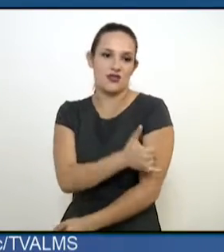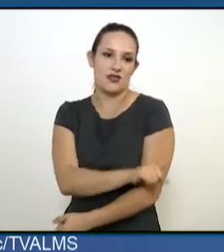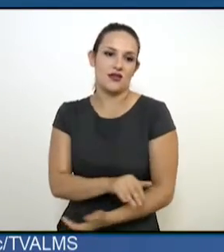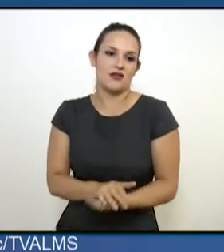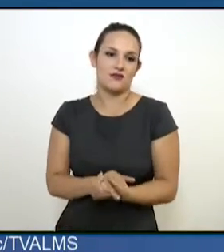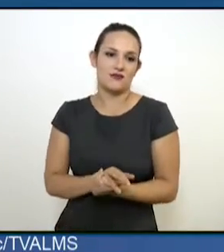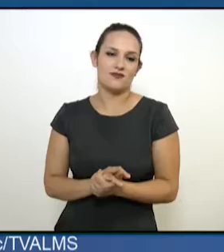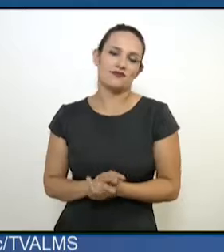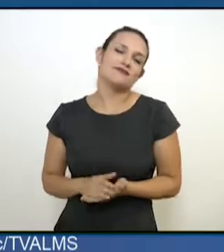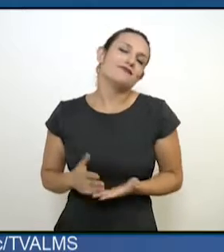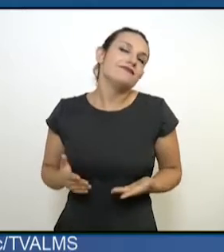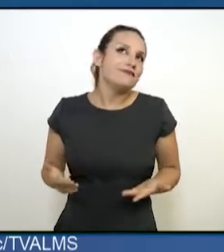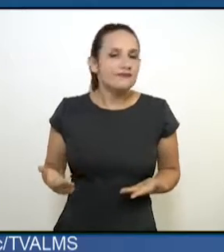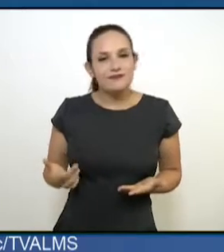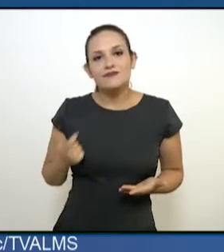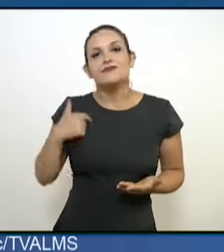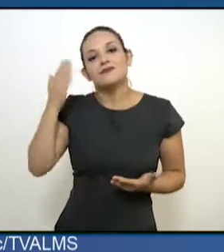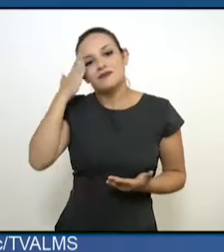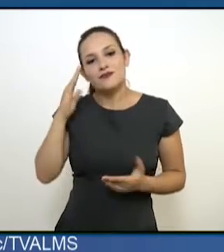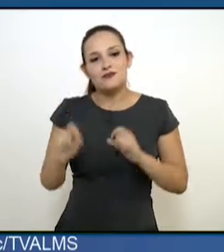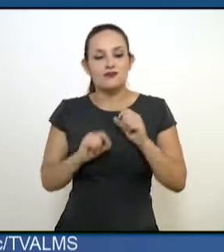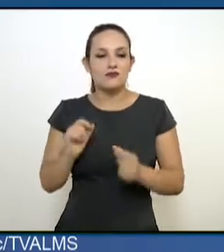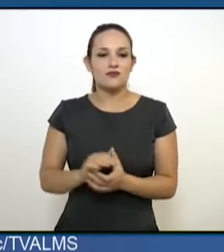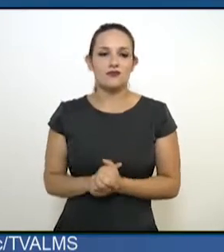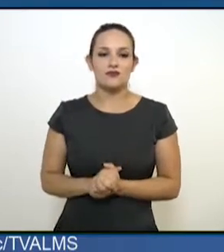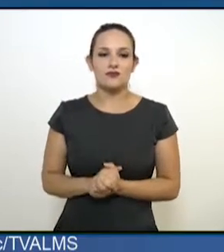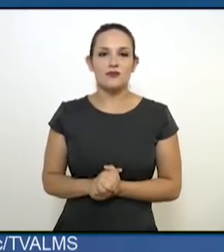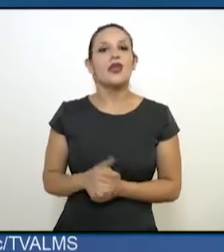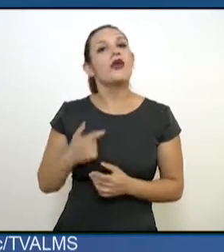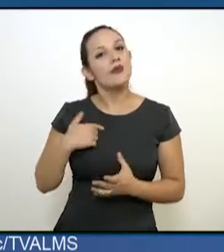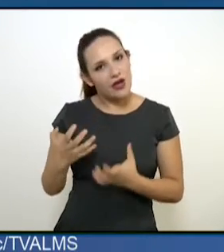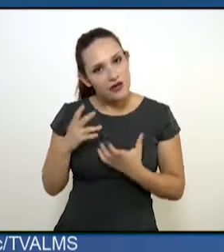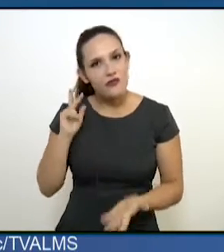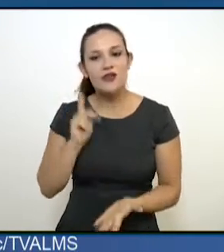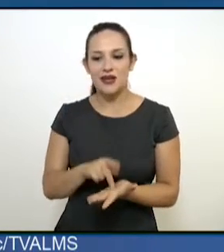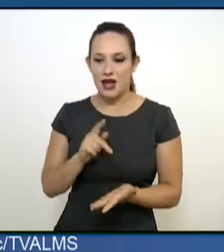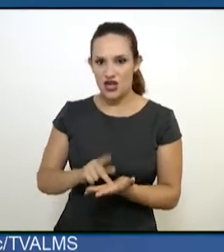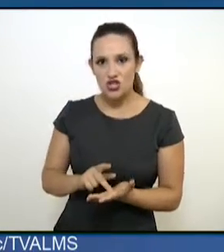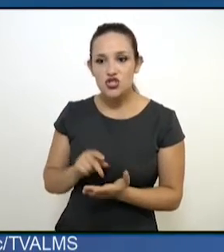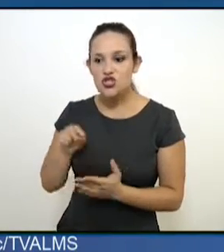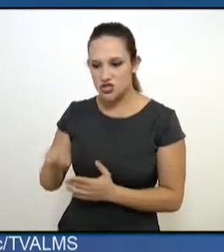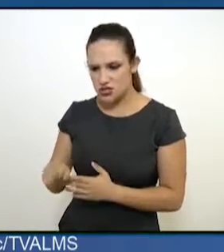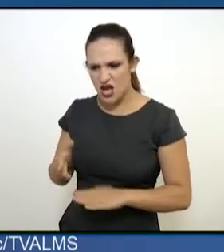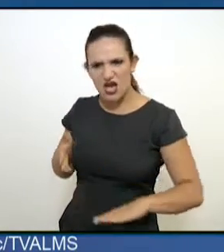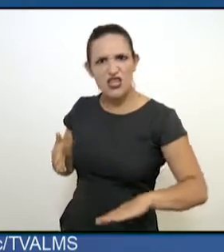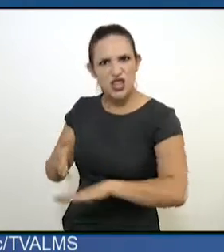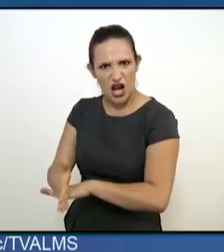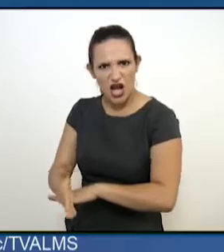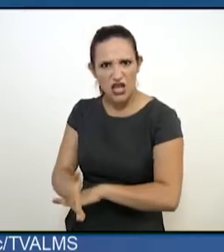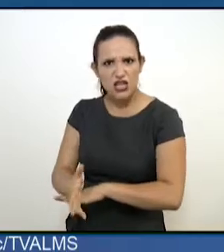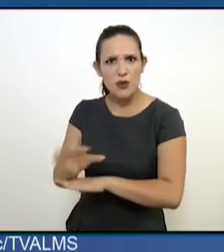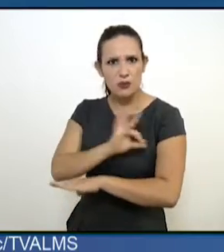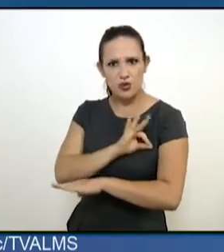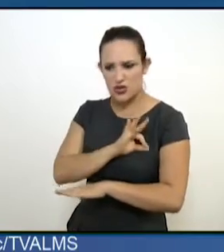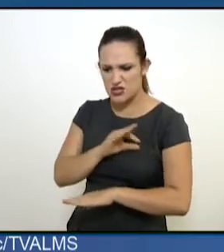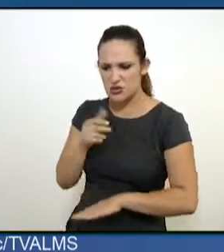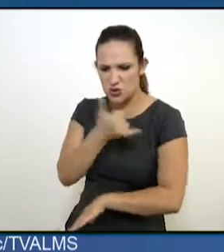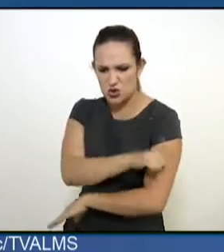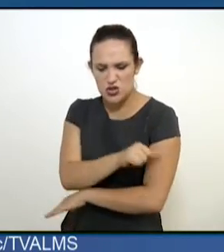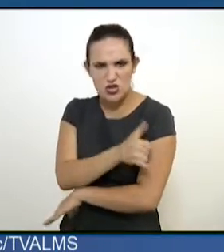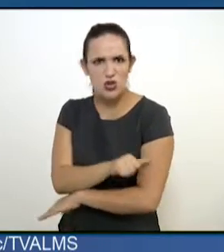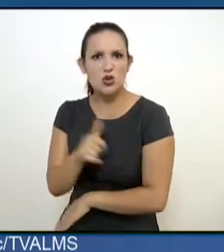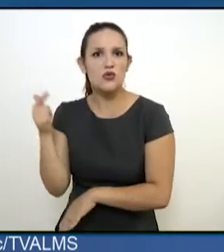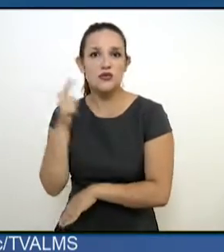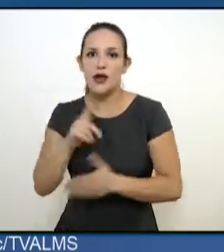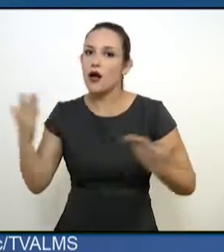nós esperamos, efetivamente, para finalizar aqui, que a intervenção no Rio de Janeiro, ela possa, ao menos do ponto de vista